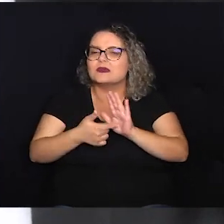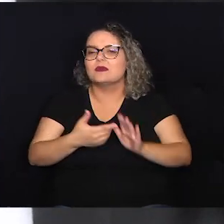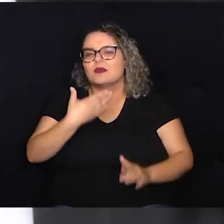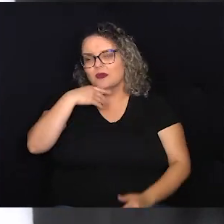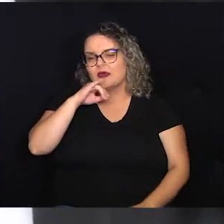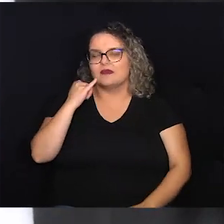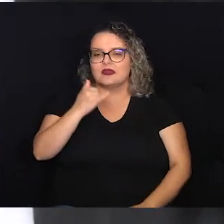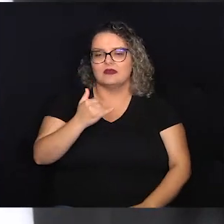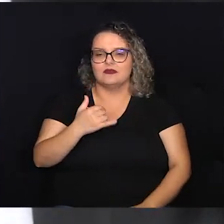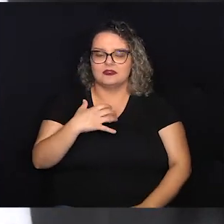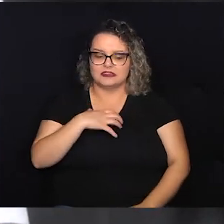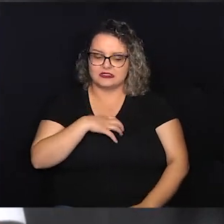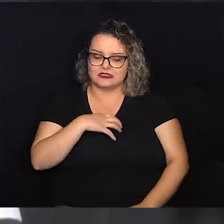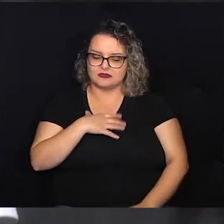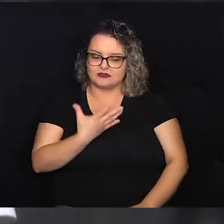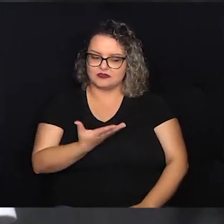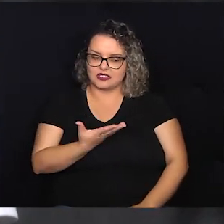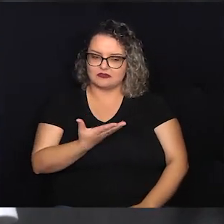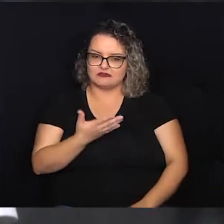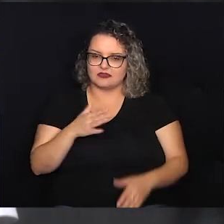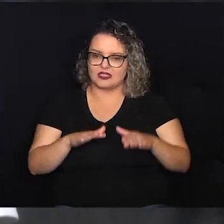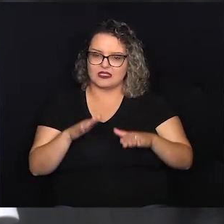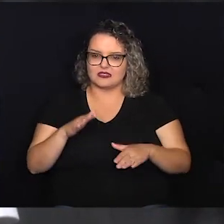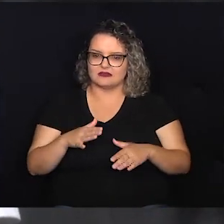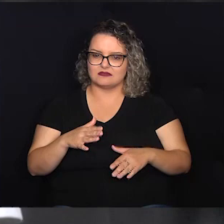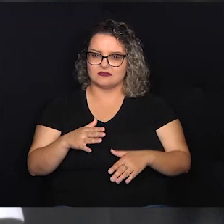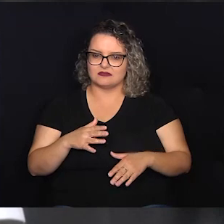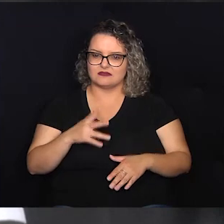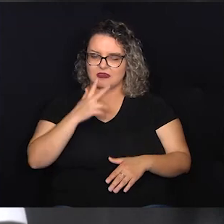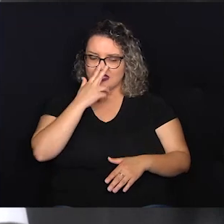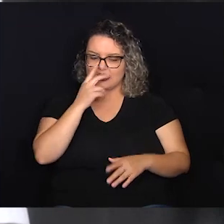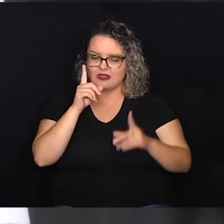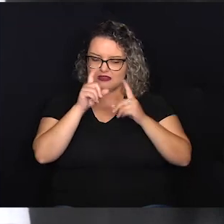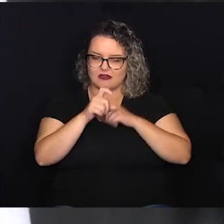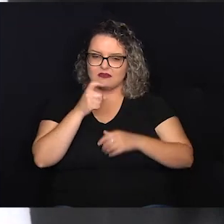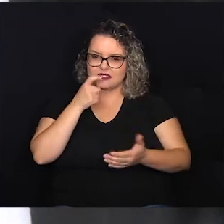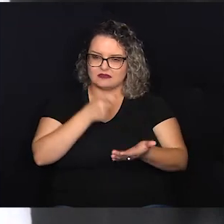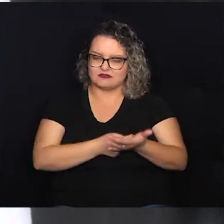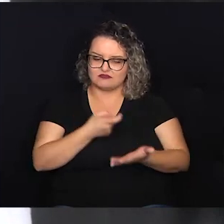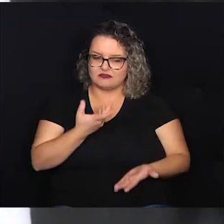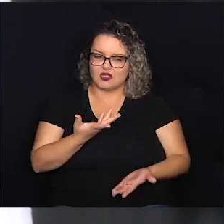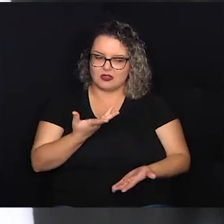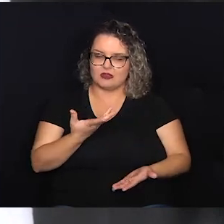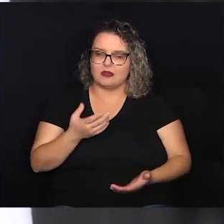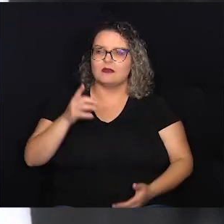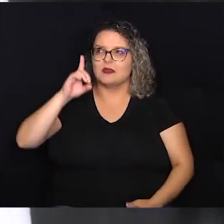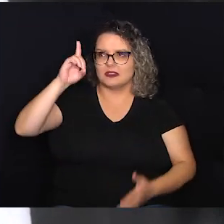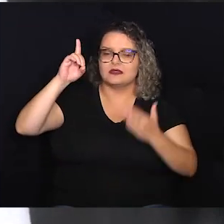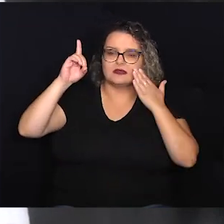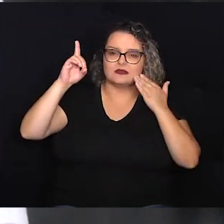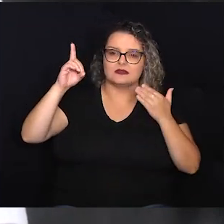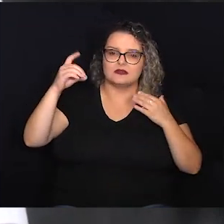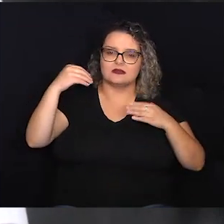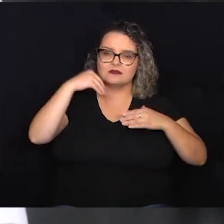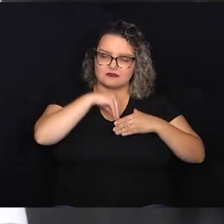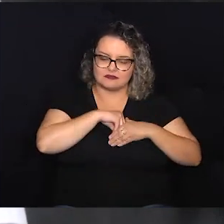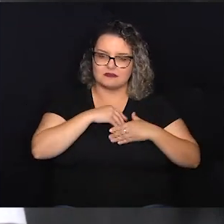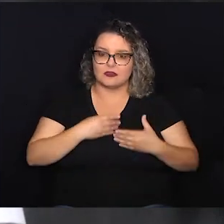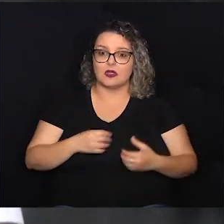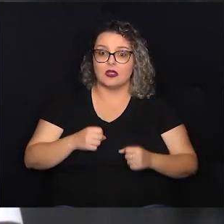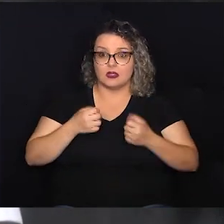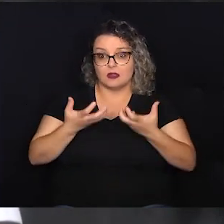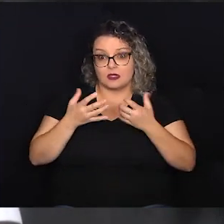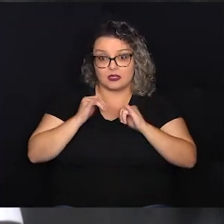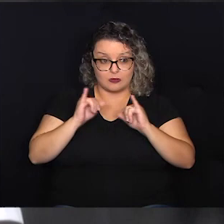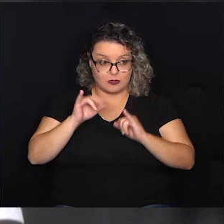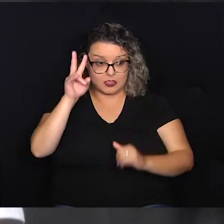falava, você tem um jeito, né, que às vezes acha rude, mas só Deus sabe o meu coração lá dentro. Eu queria deixar um testemunho aqui, se fosse possível.